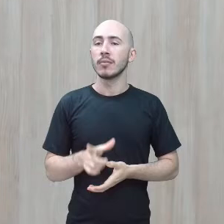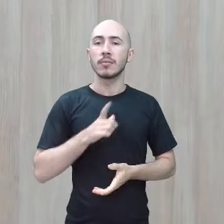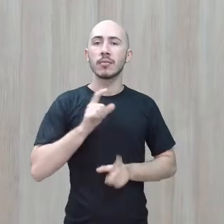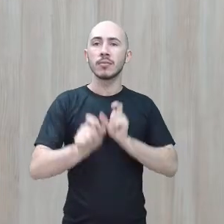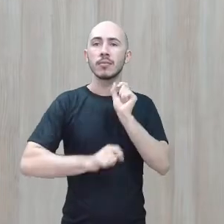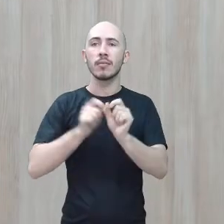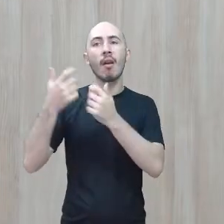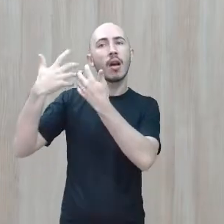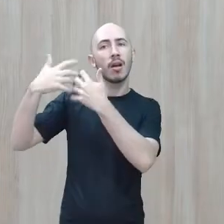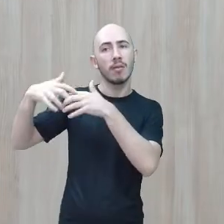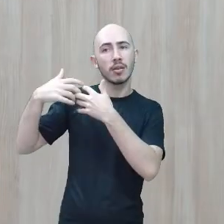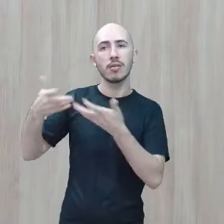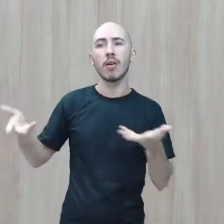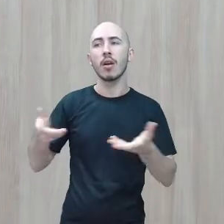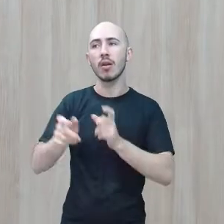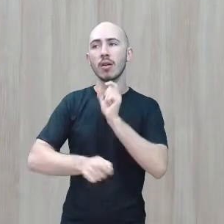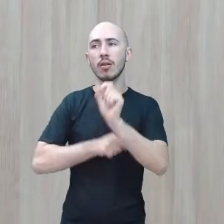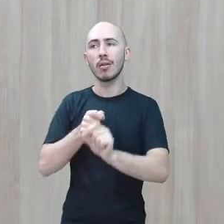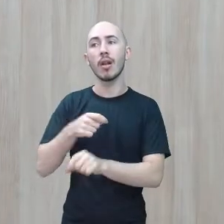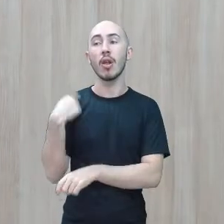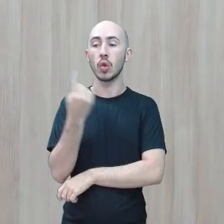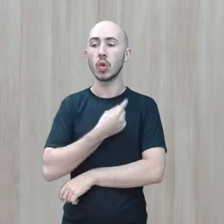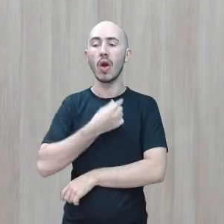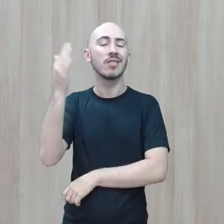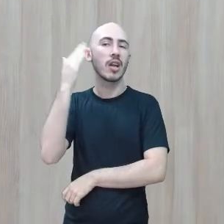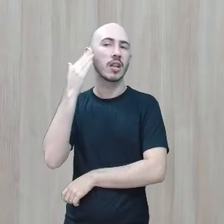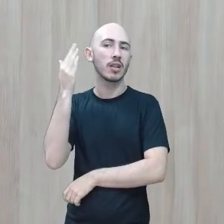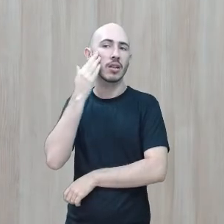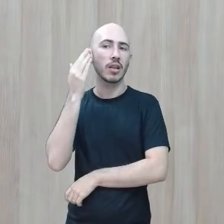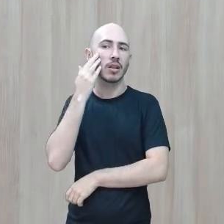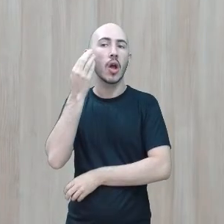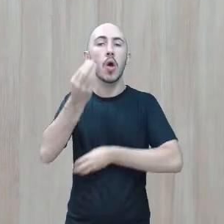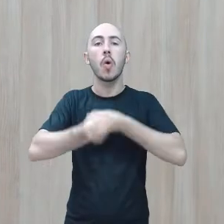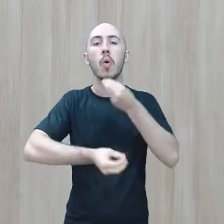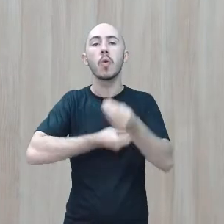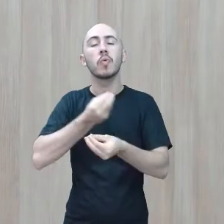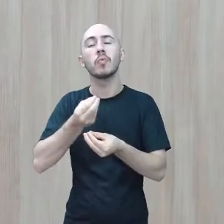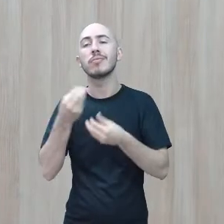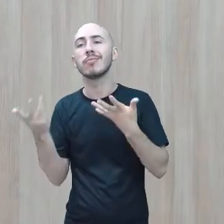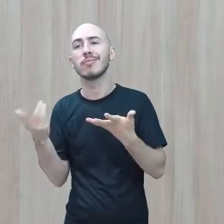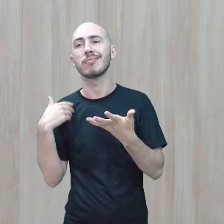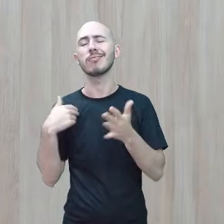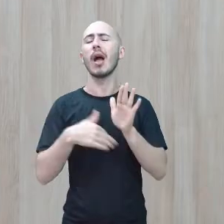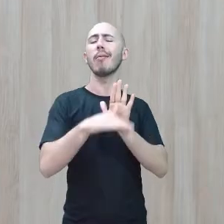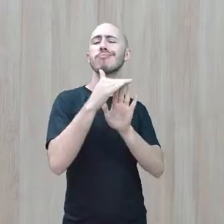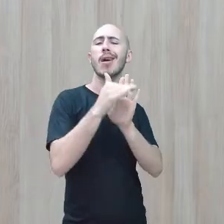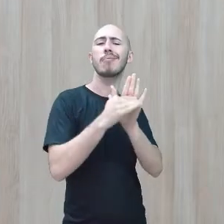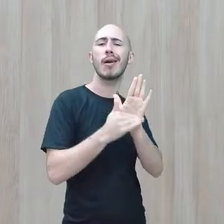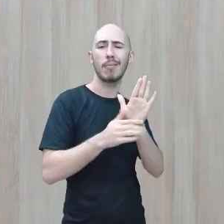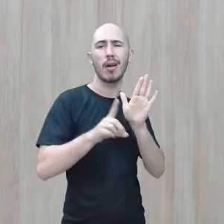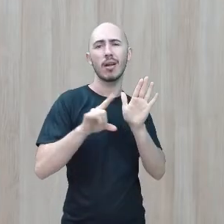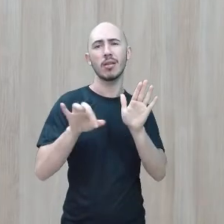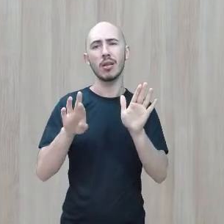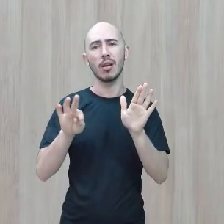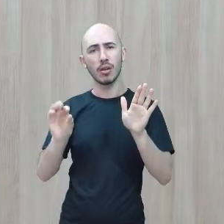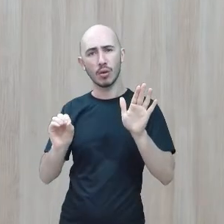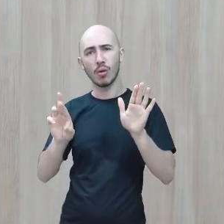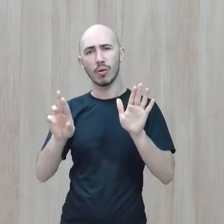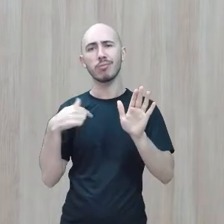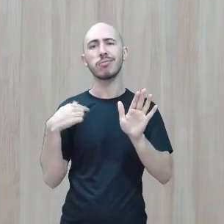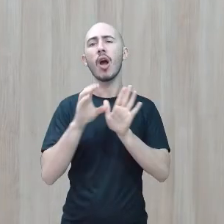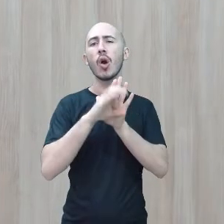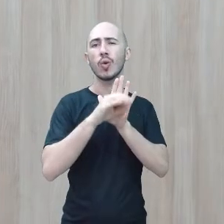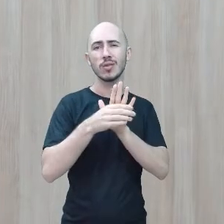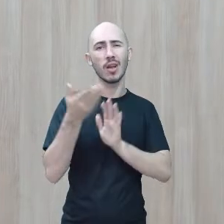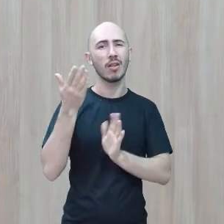essa reflexão, né, e a gente vai entender agora o que é, né, esse plano diretor que a gente já conceituou na aula